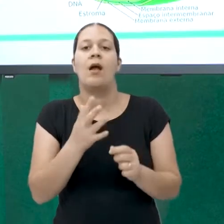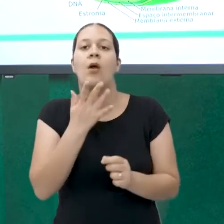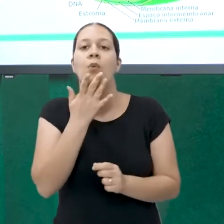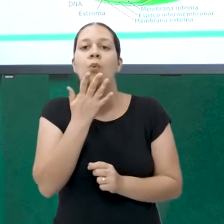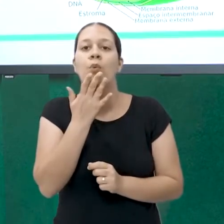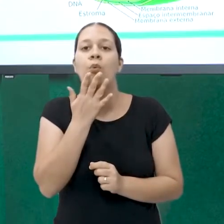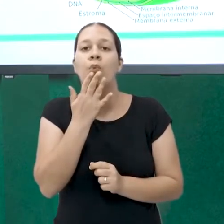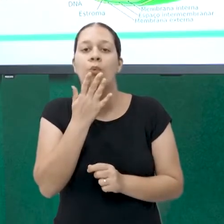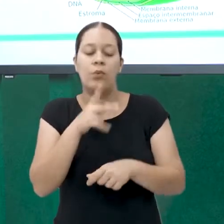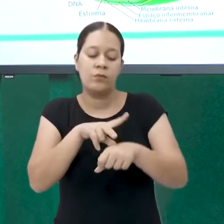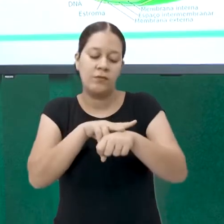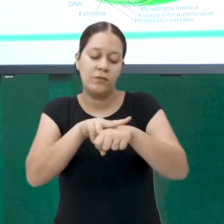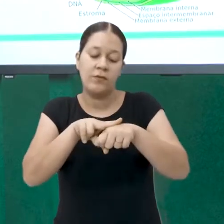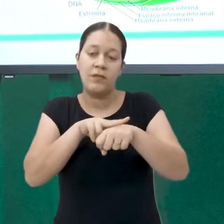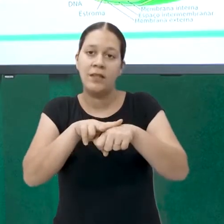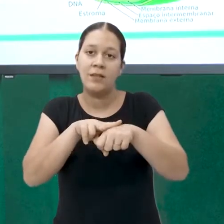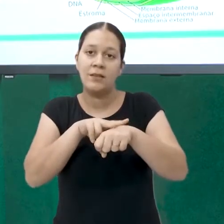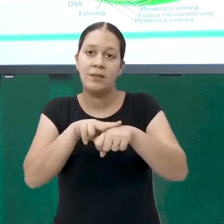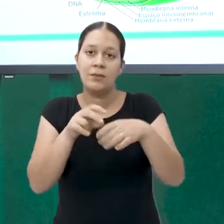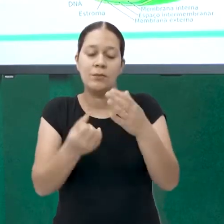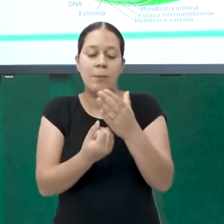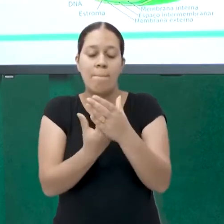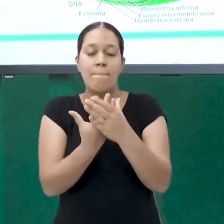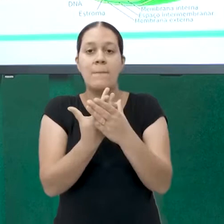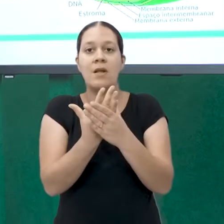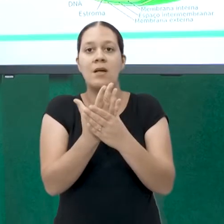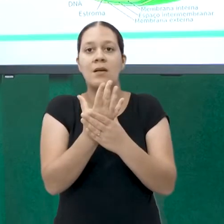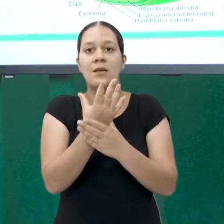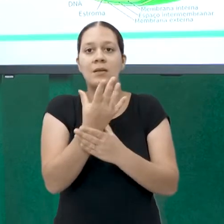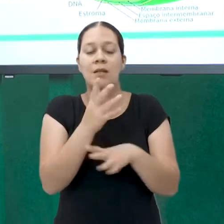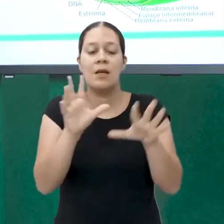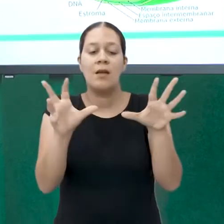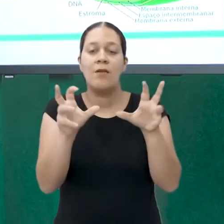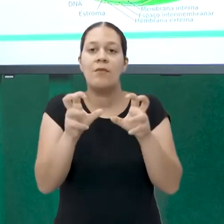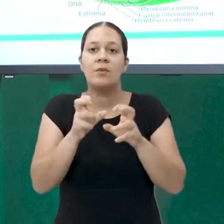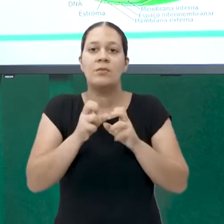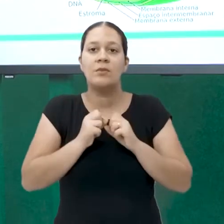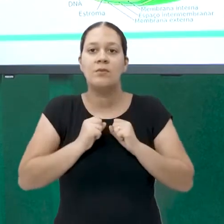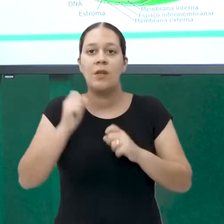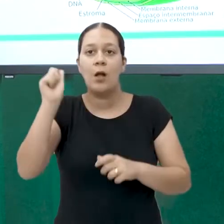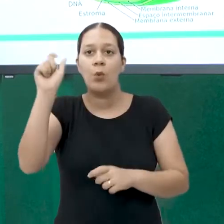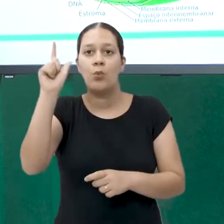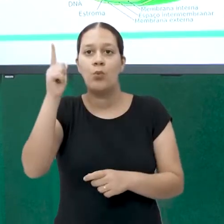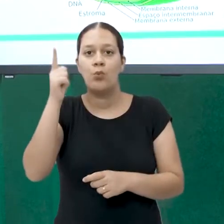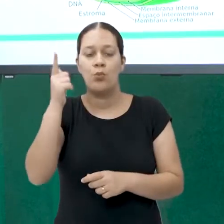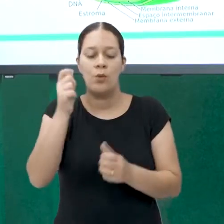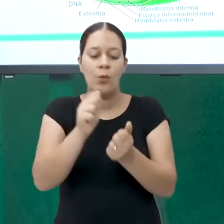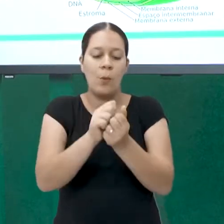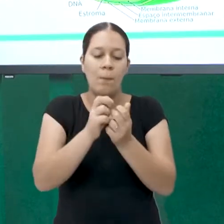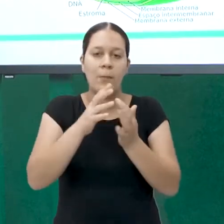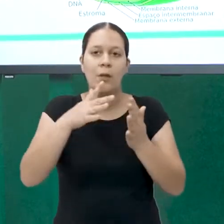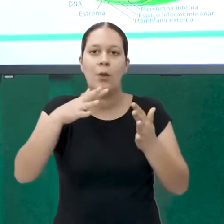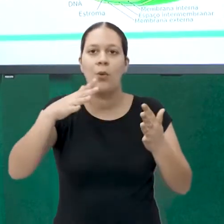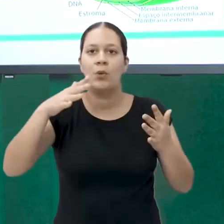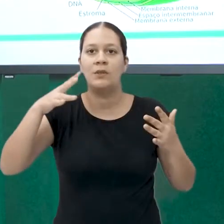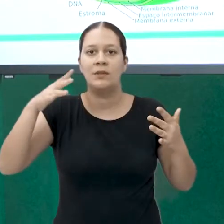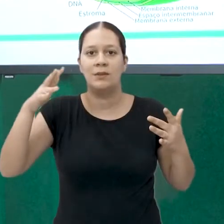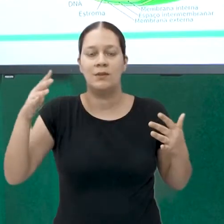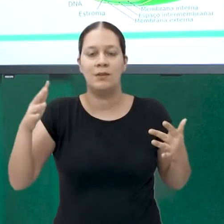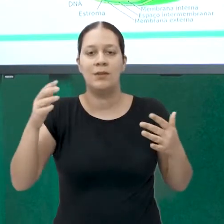ela dá essa coloração esverdeada, né, para a planta. A clorofila vai absorver energia